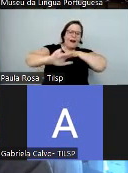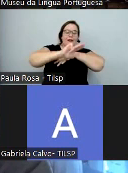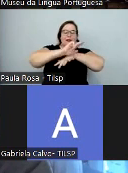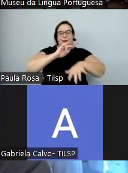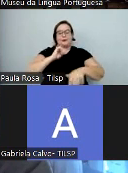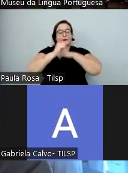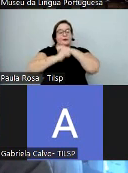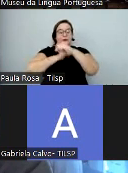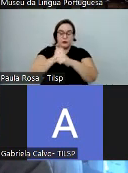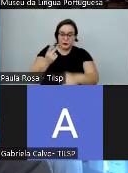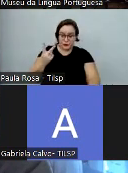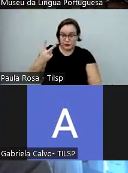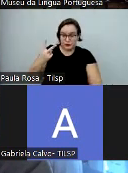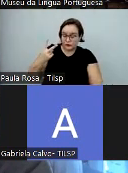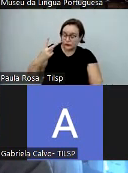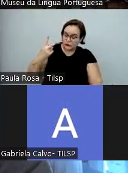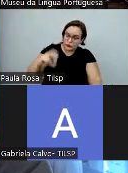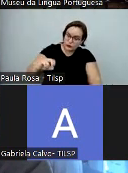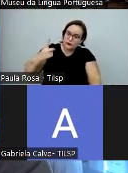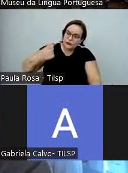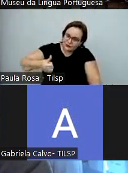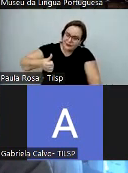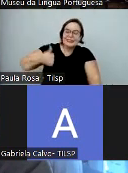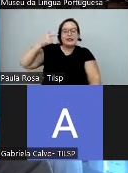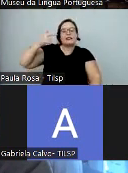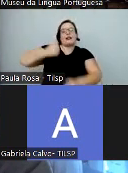ou seja sete anos atrás